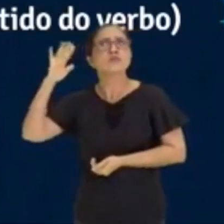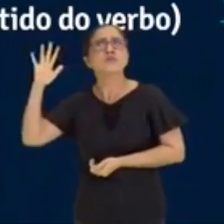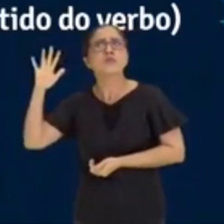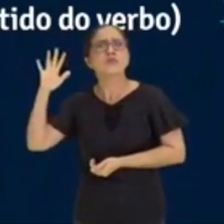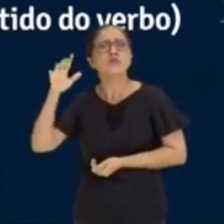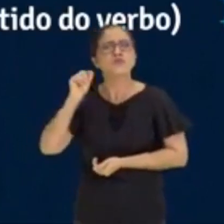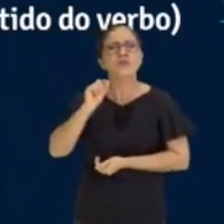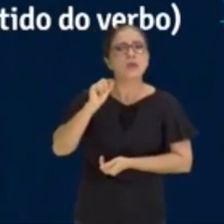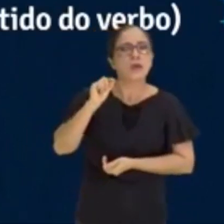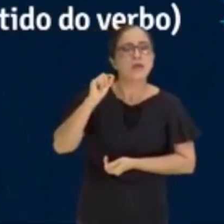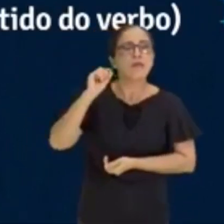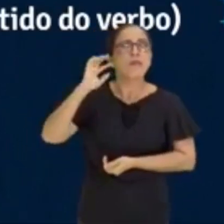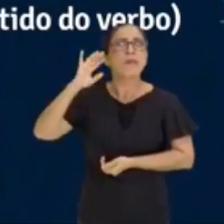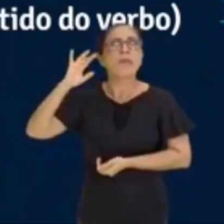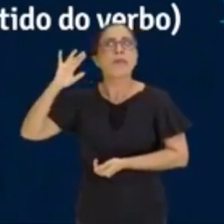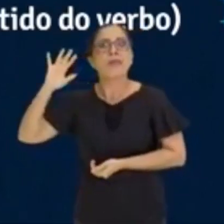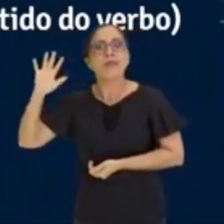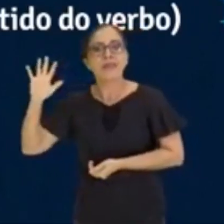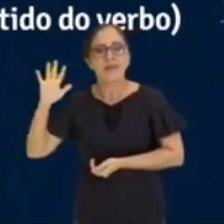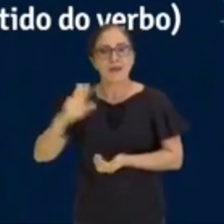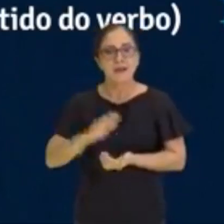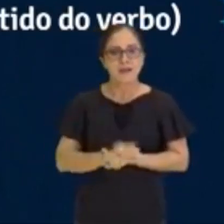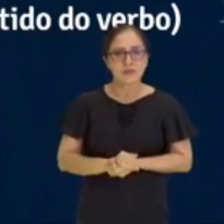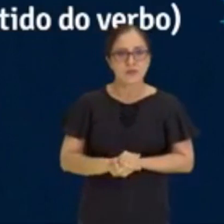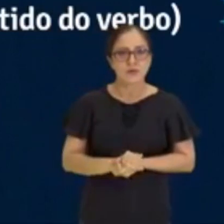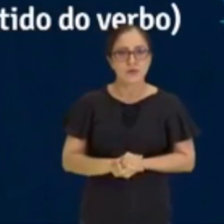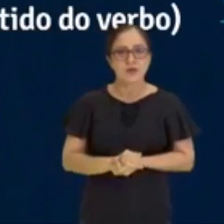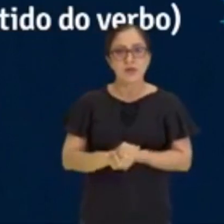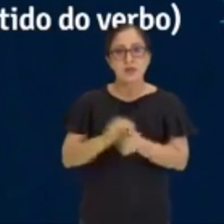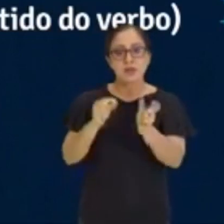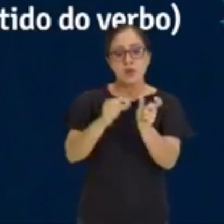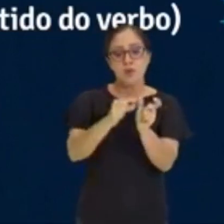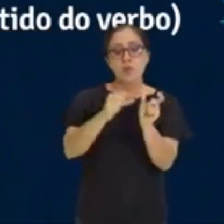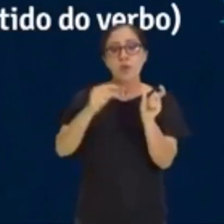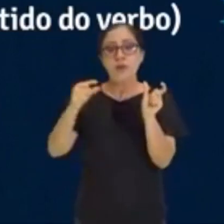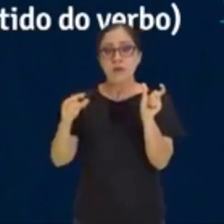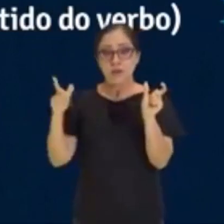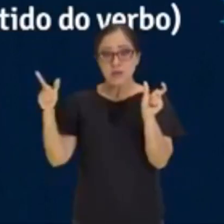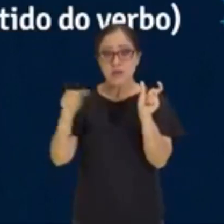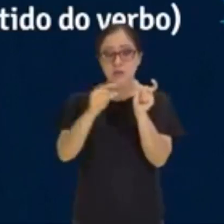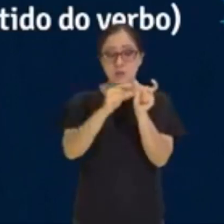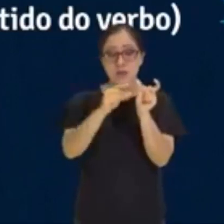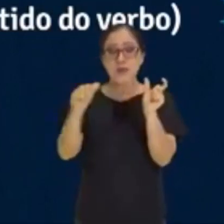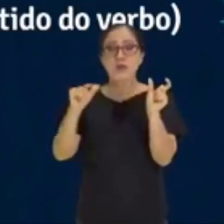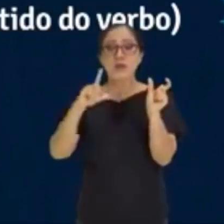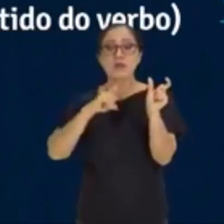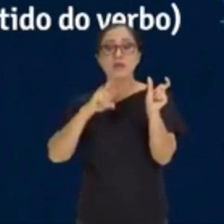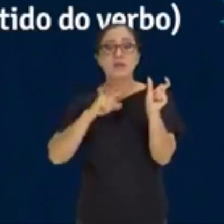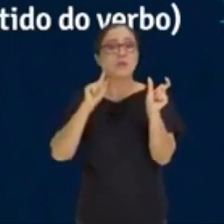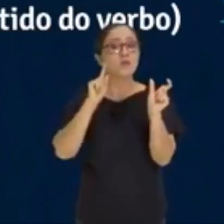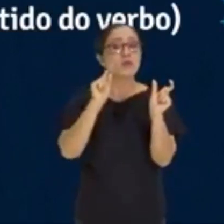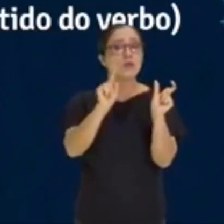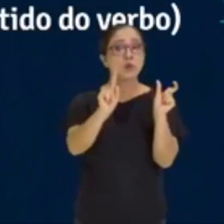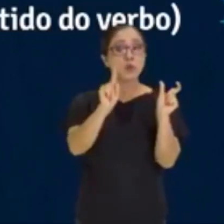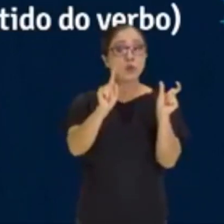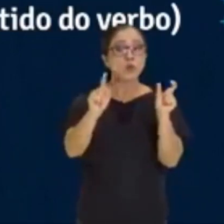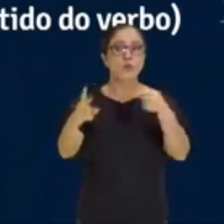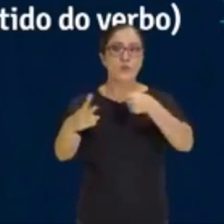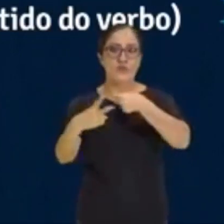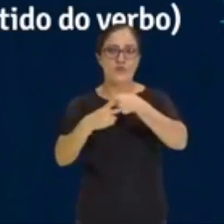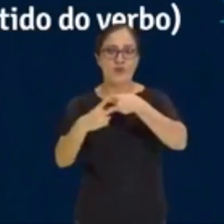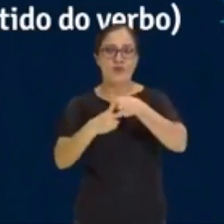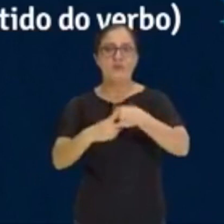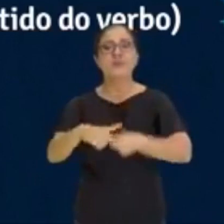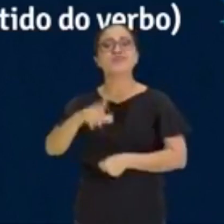sonhador. Nesse caso, esse período apresenta apenas um verbo, tive, que é o